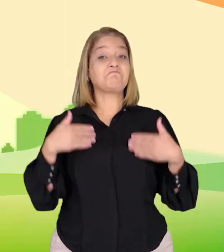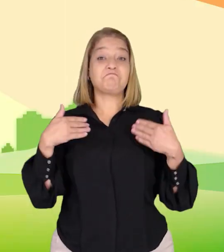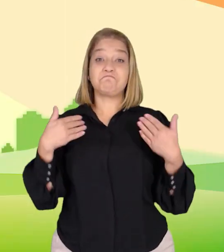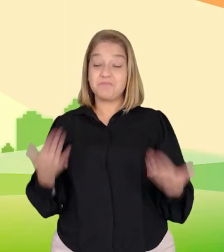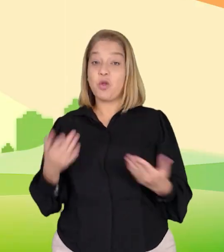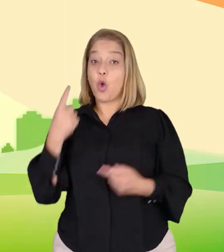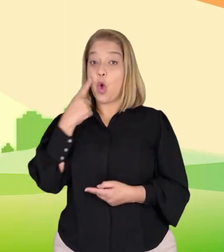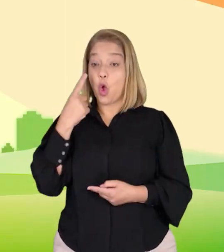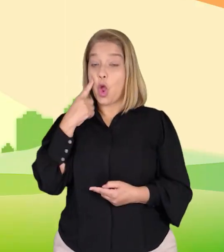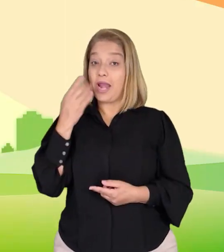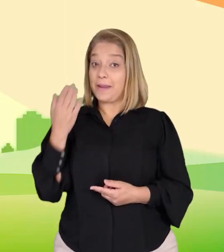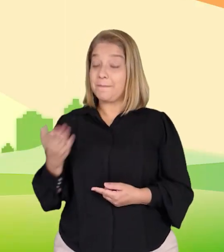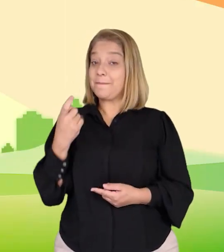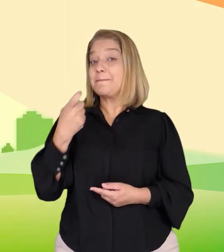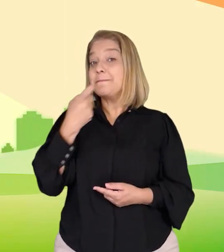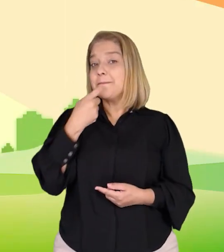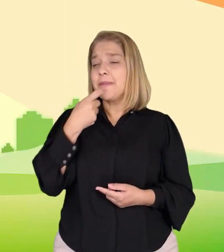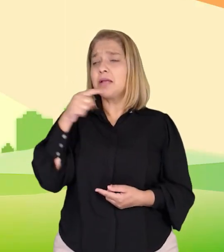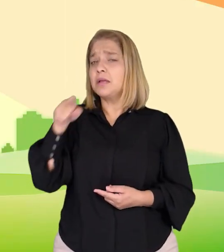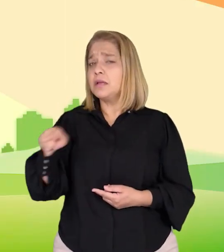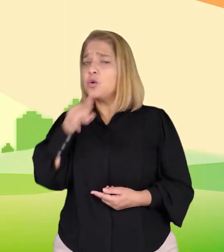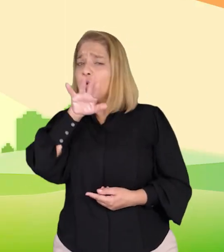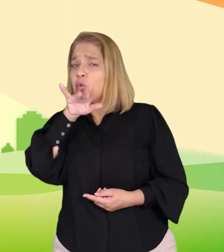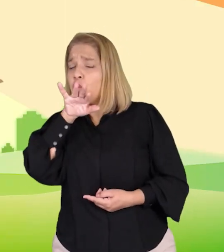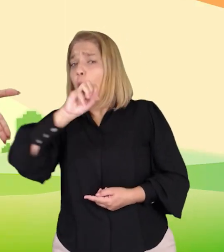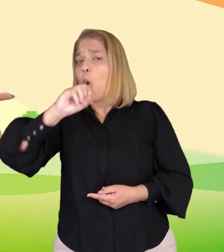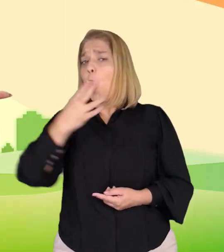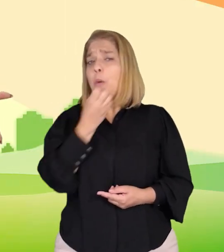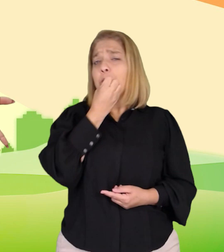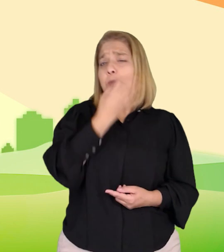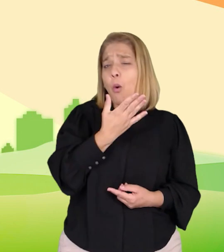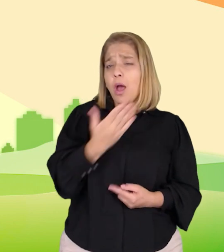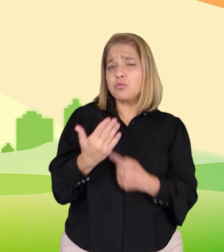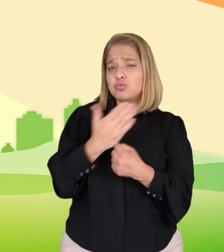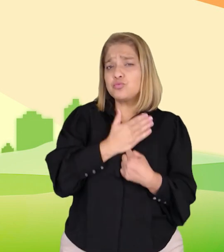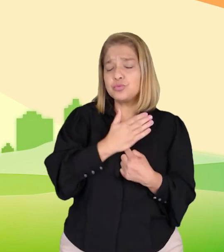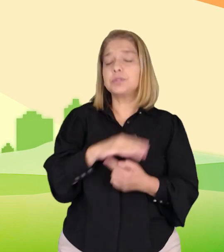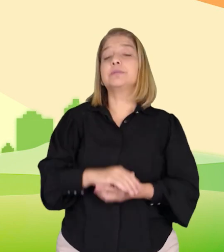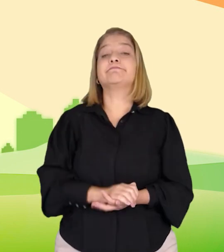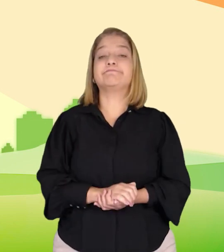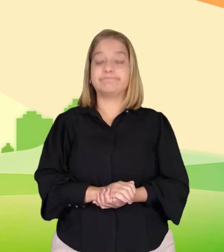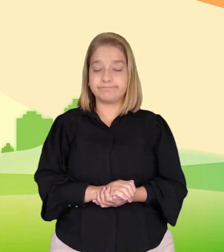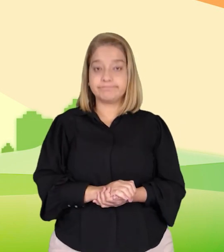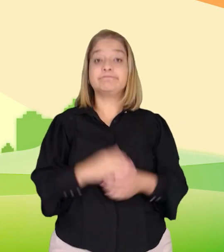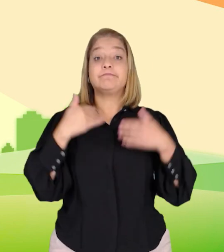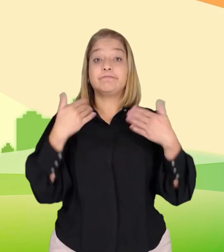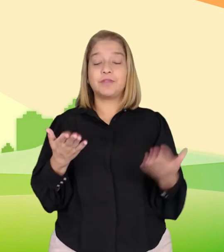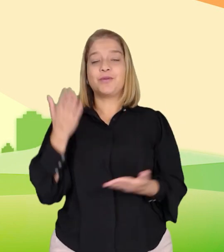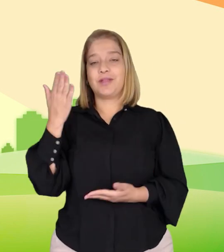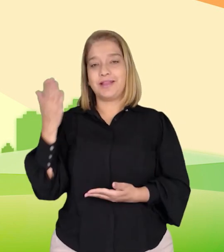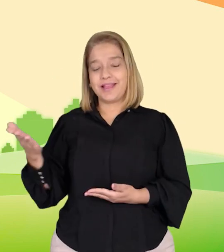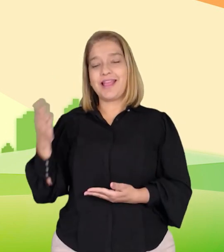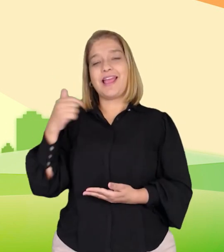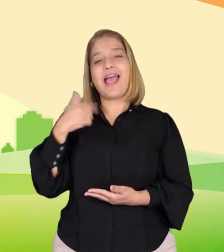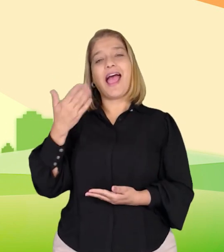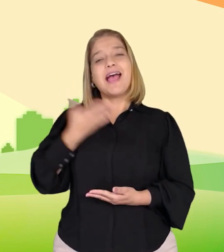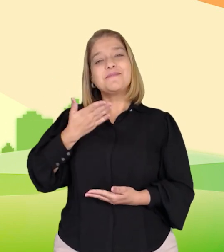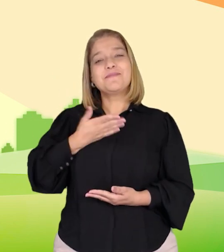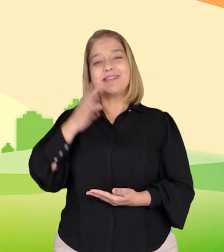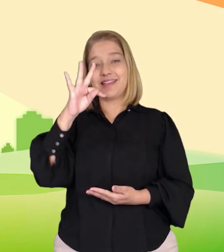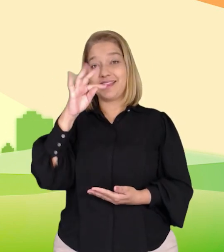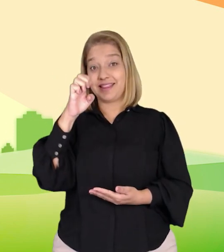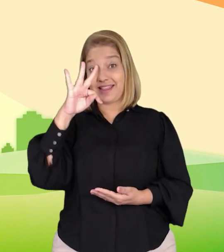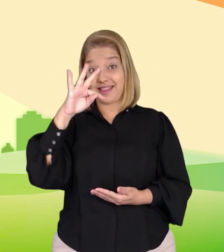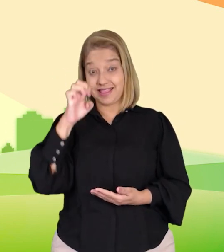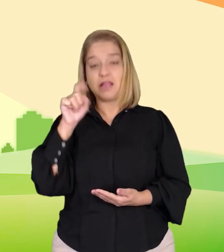Eita, mas então, o plástico é o vilão ou o aliado? Bom, esse é o papo que a nossa